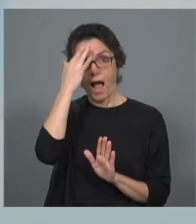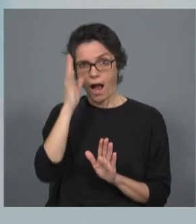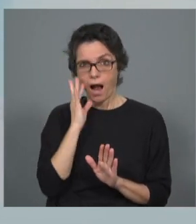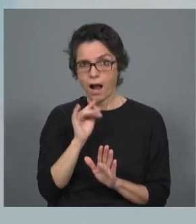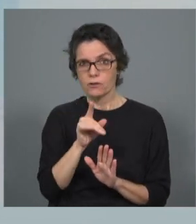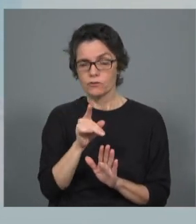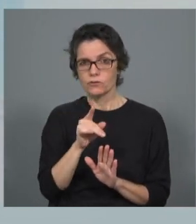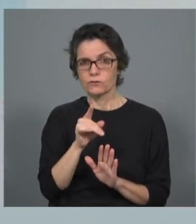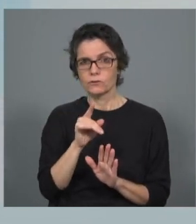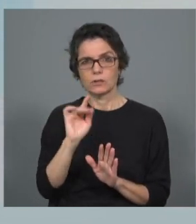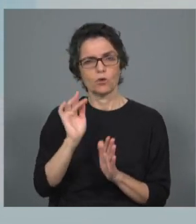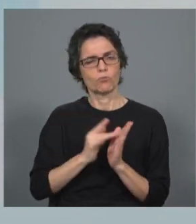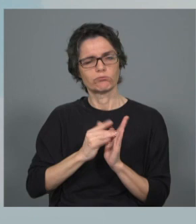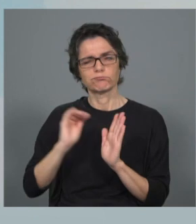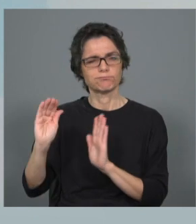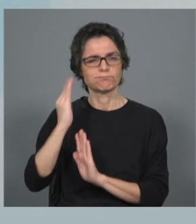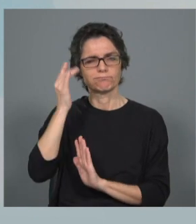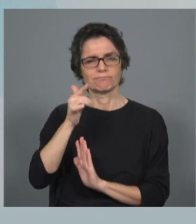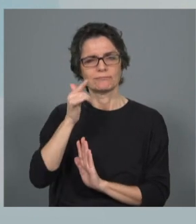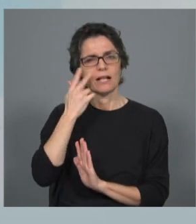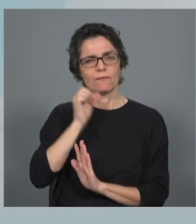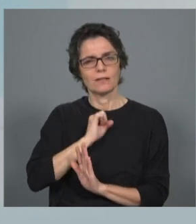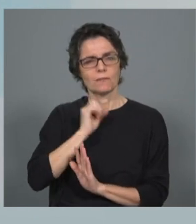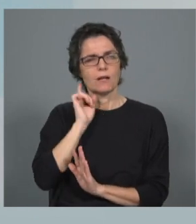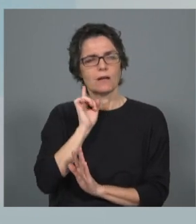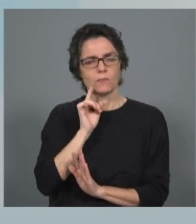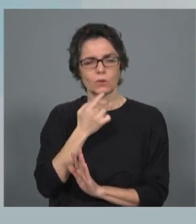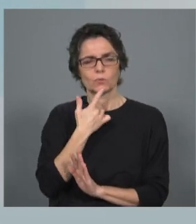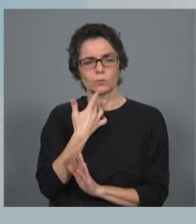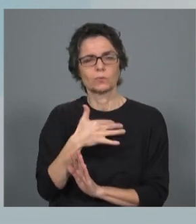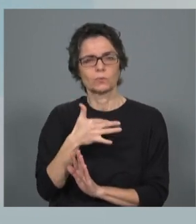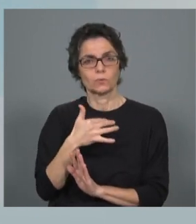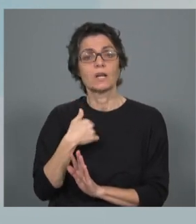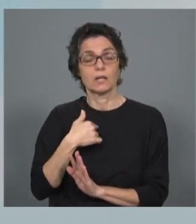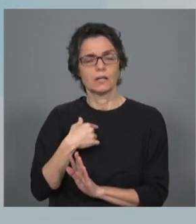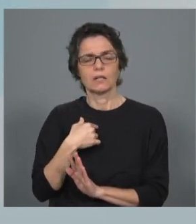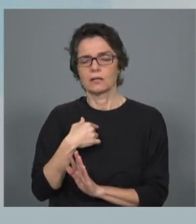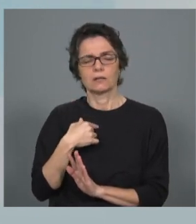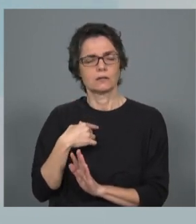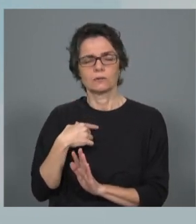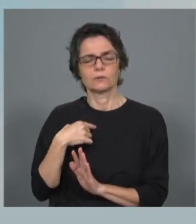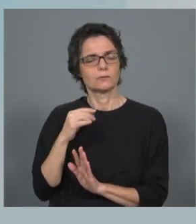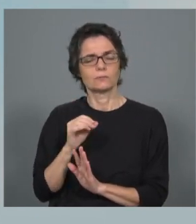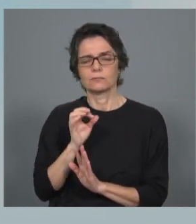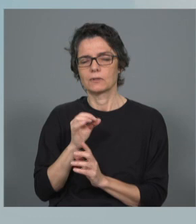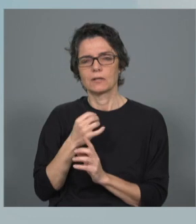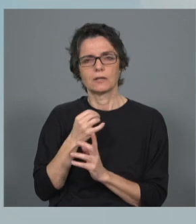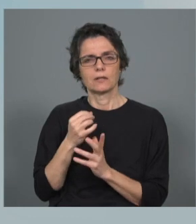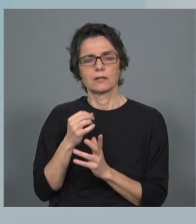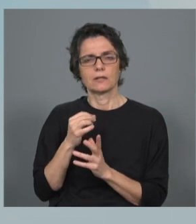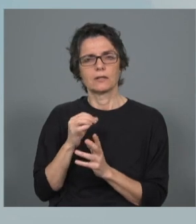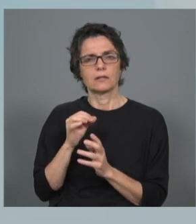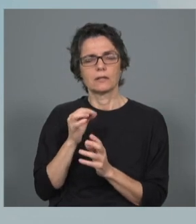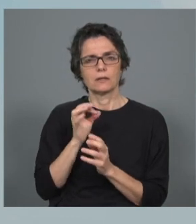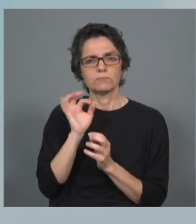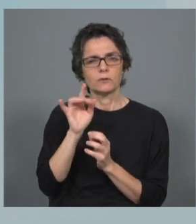um dos grandes livros que passou na minha vida e que eu continuarei sempre a recomendar